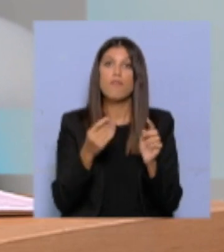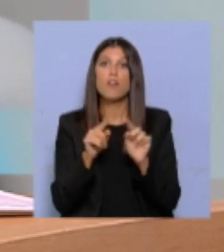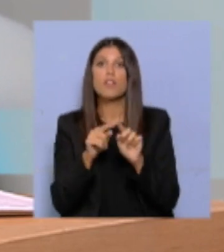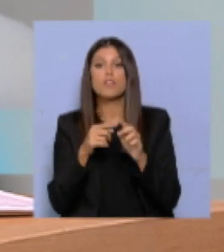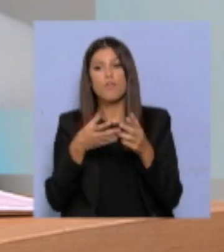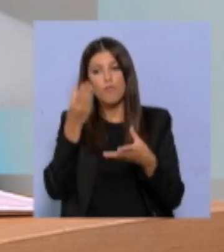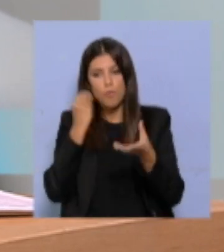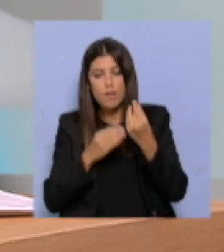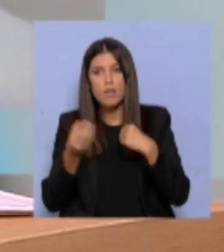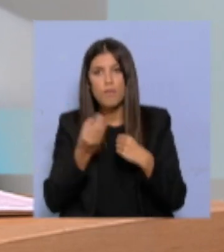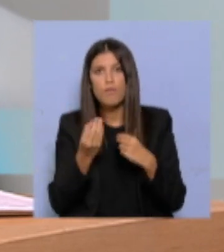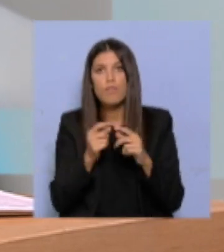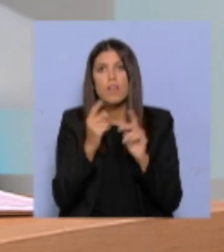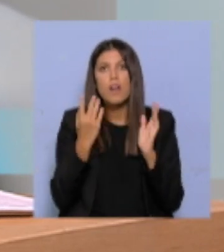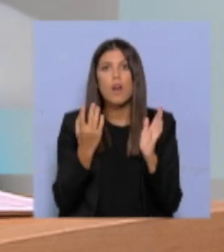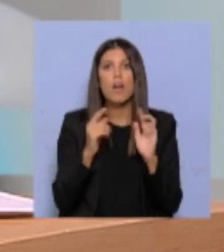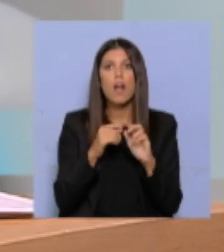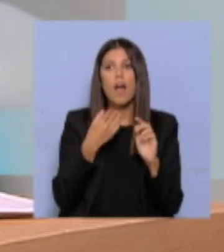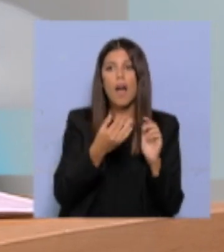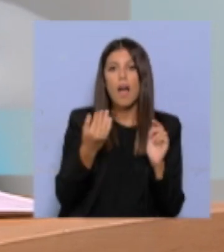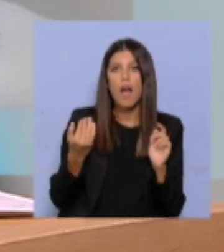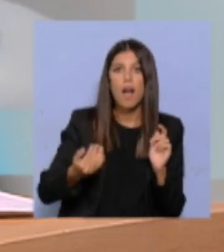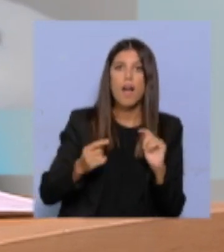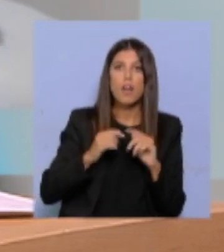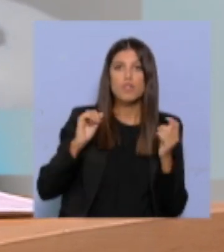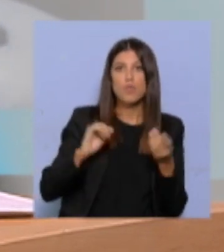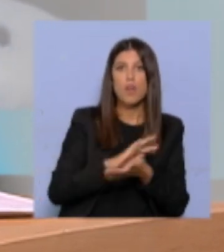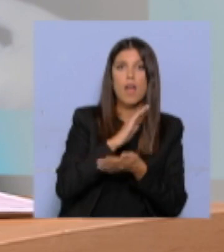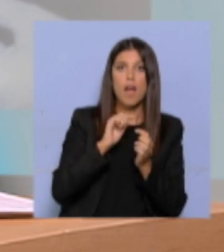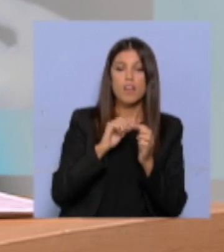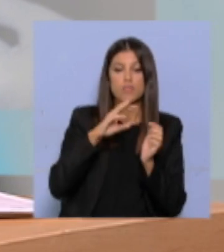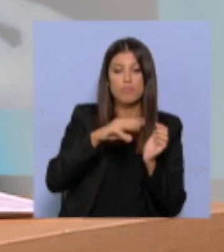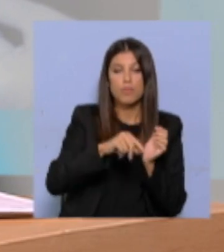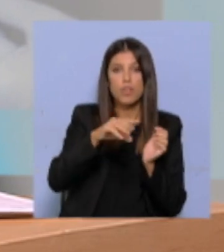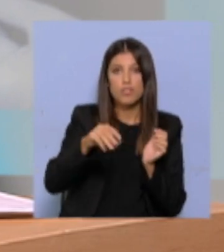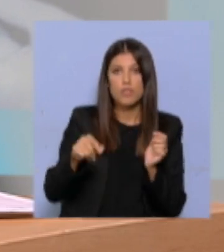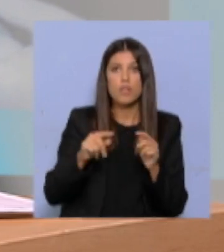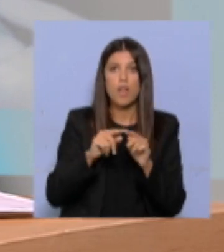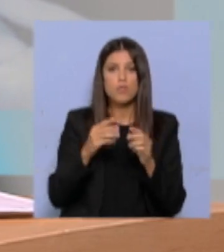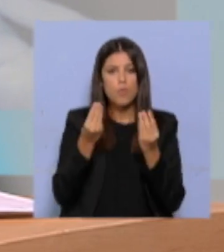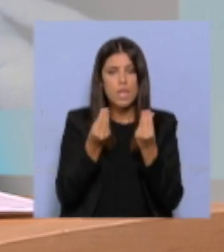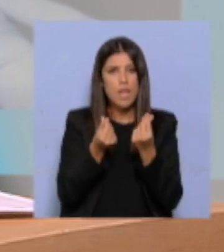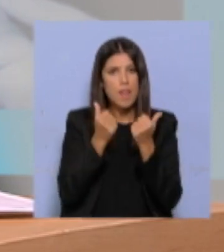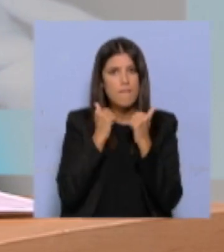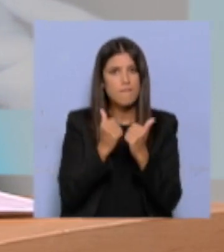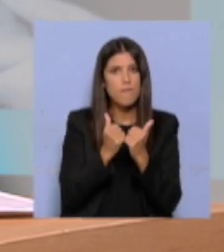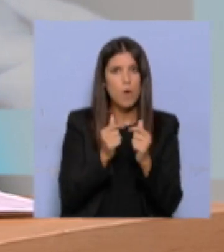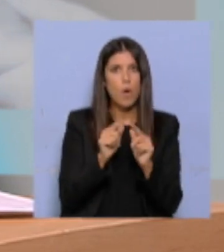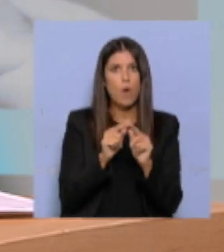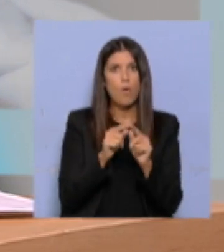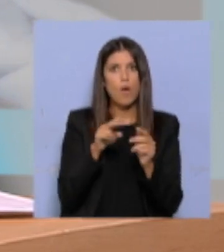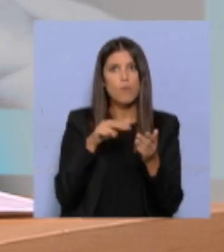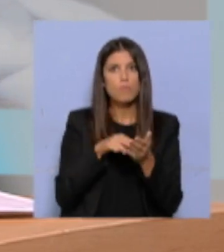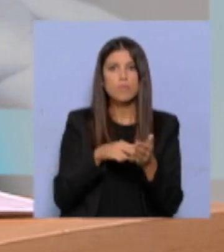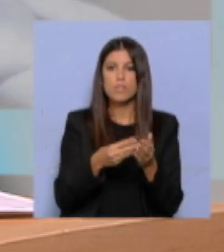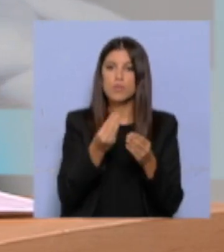são poucos os jornais, e aliás existem jornais regionais com muita qualidade, com a presença, com